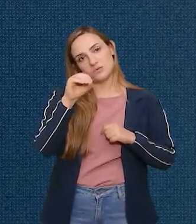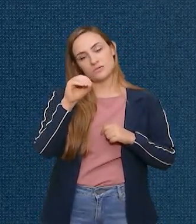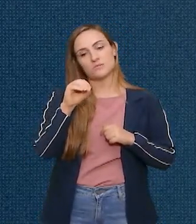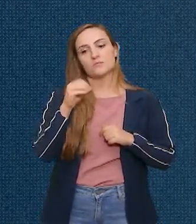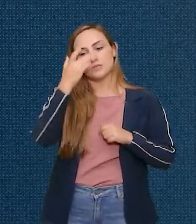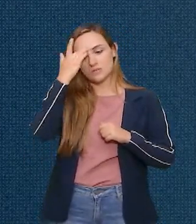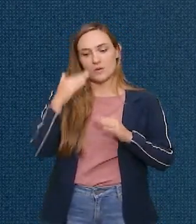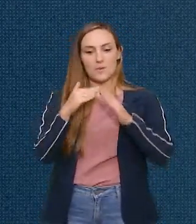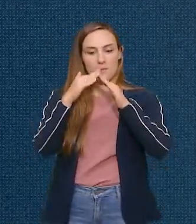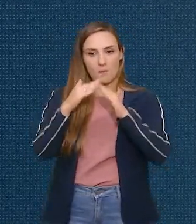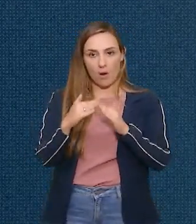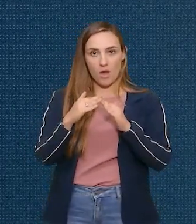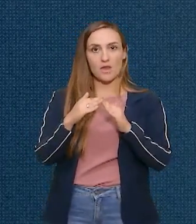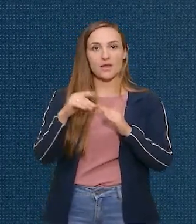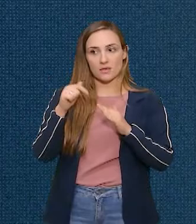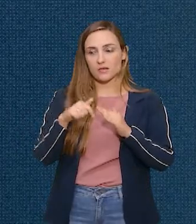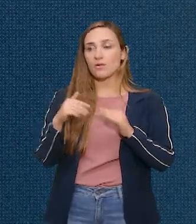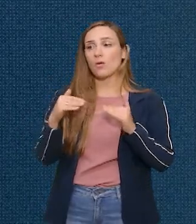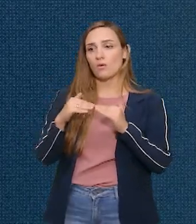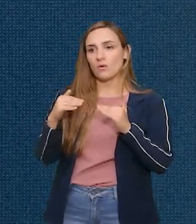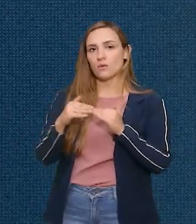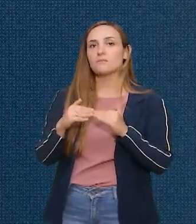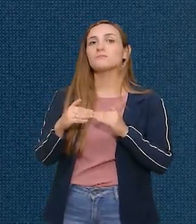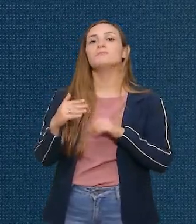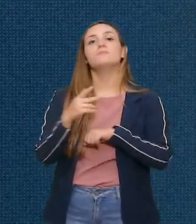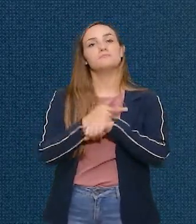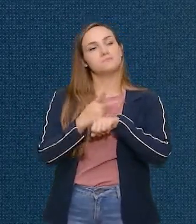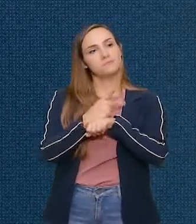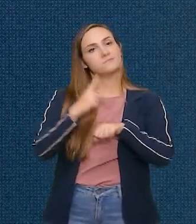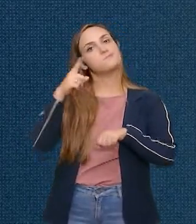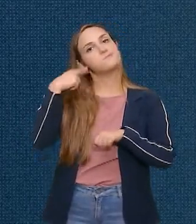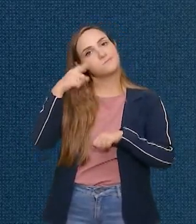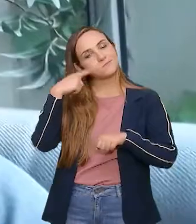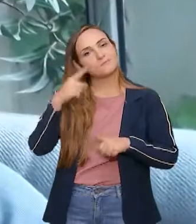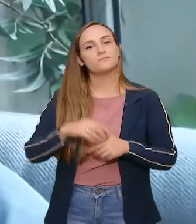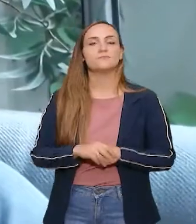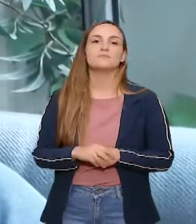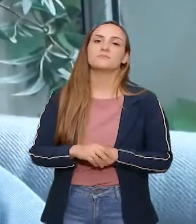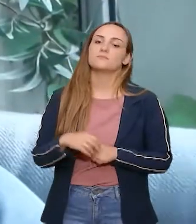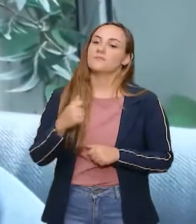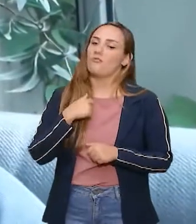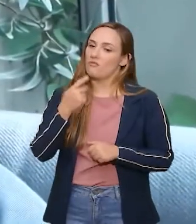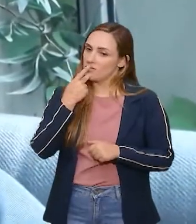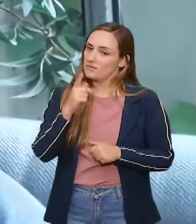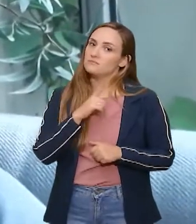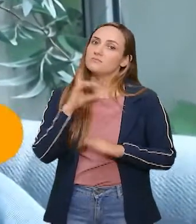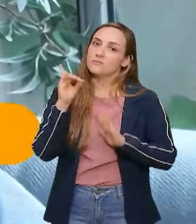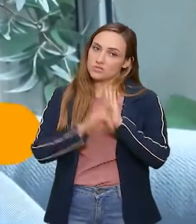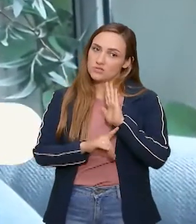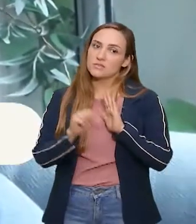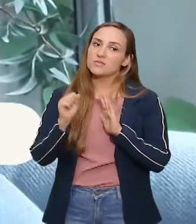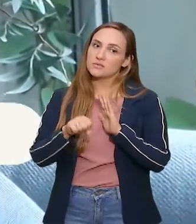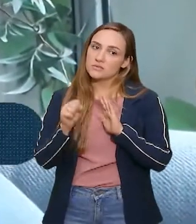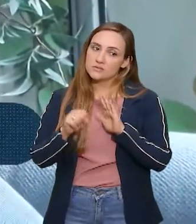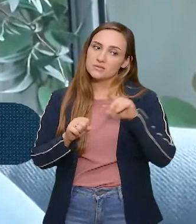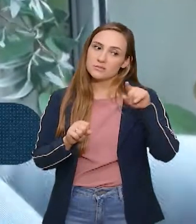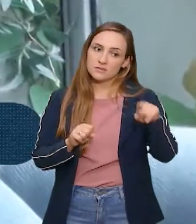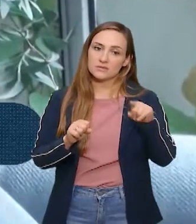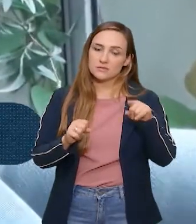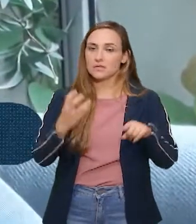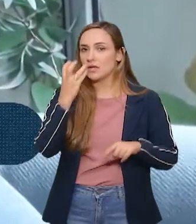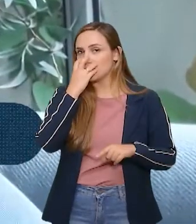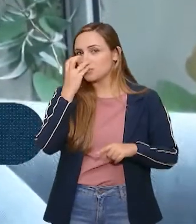grupo de moradores a favor de Sequela decidiu procurar um advogado. Orientei o pessoal acerca dos direitos do